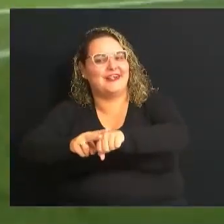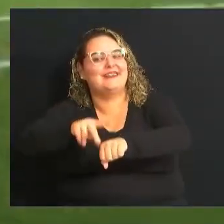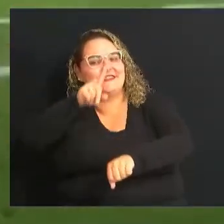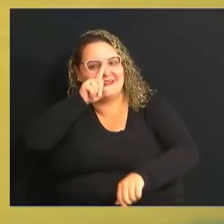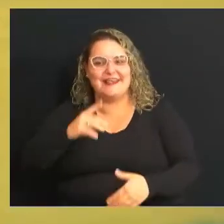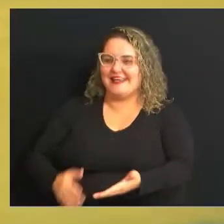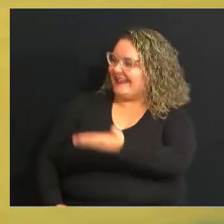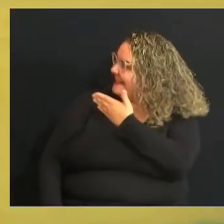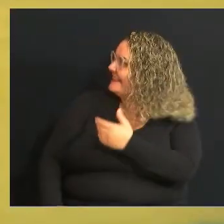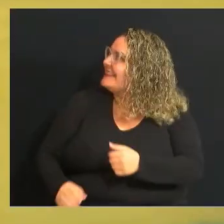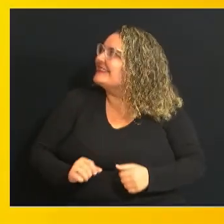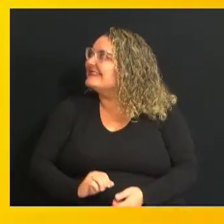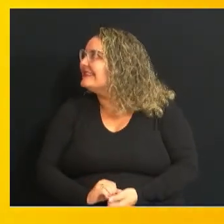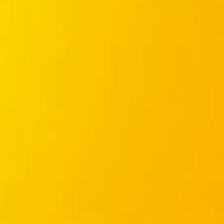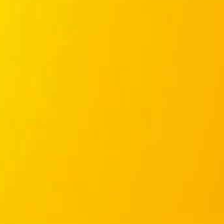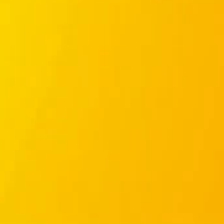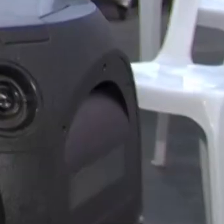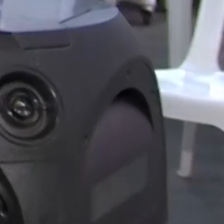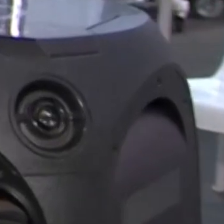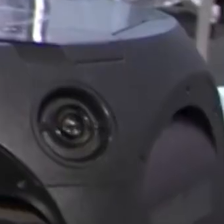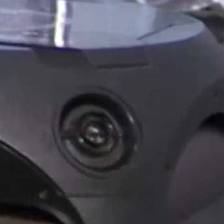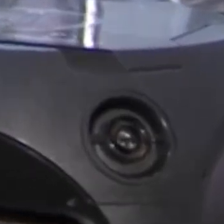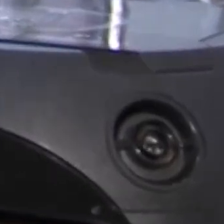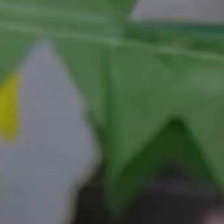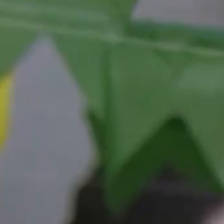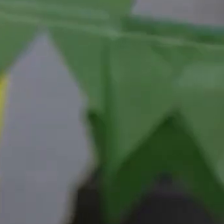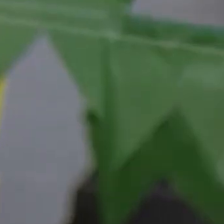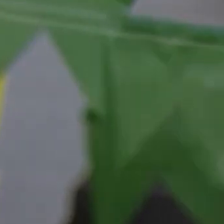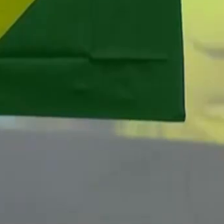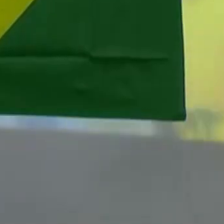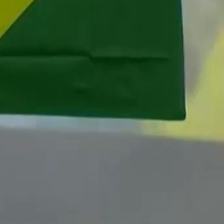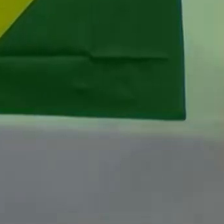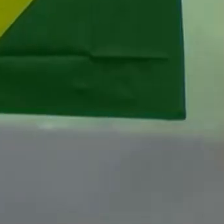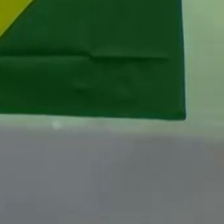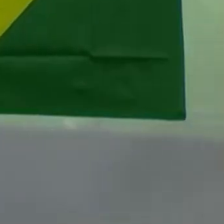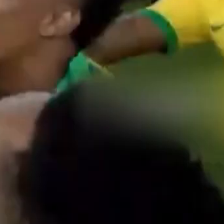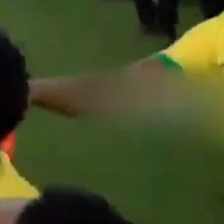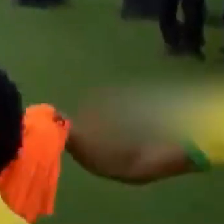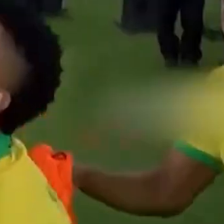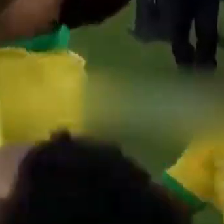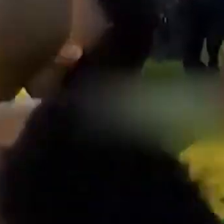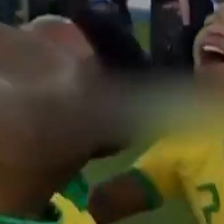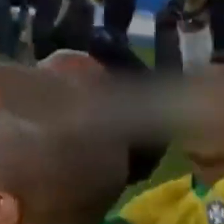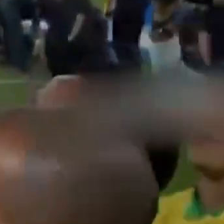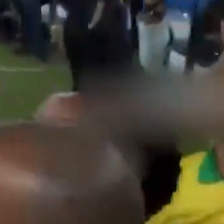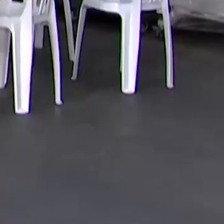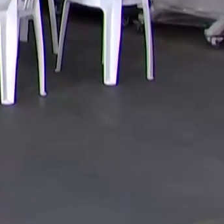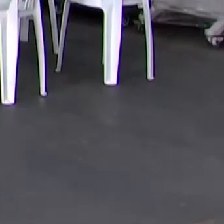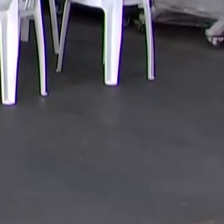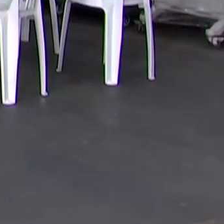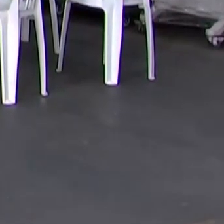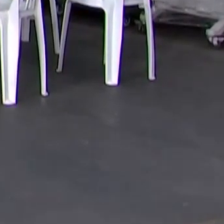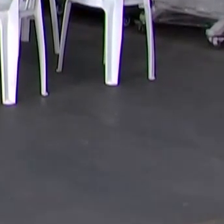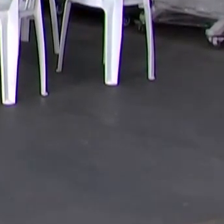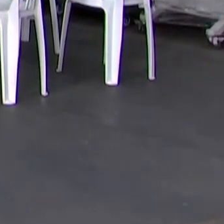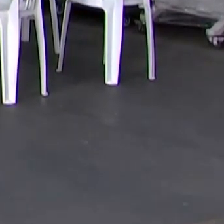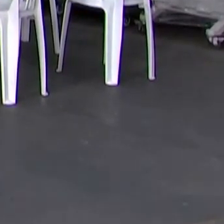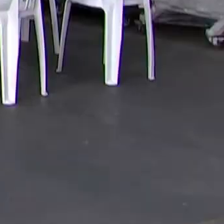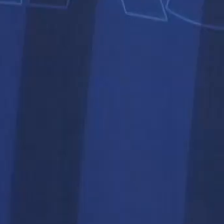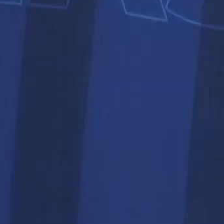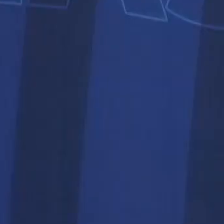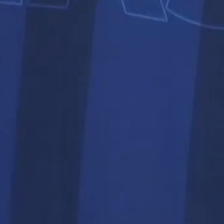que vai ser uma festa, né? Principalmente se o Brasil ganhar. A expectativa está grande. Bandeira, salgadinho, refrigerante. Ah, espero que role.